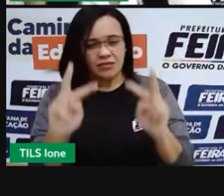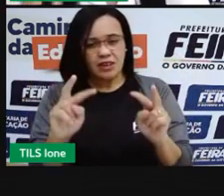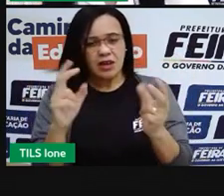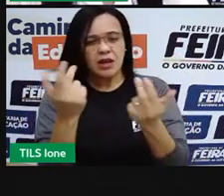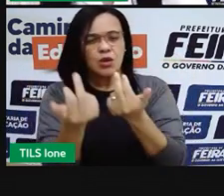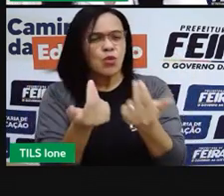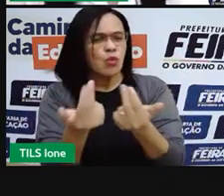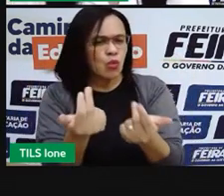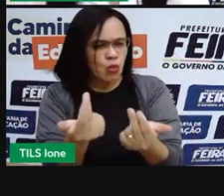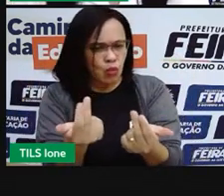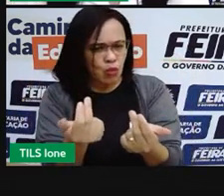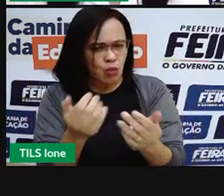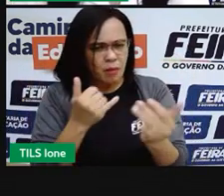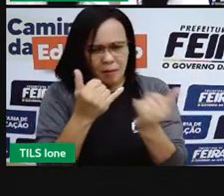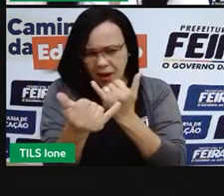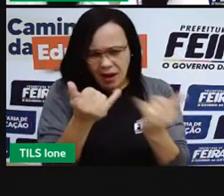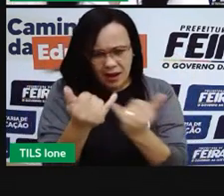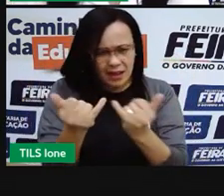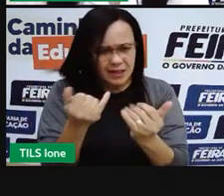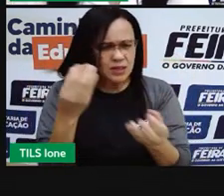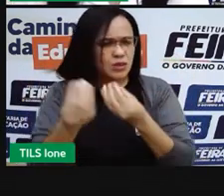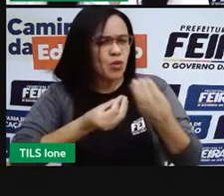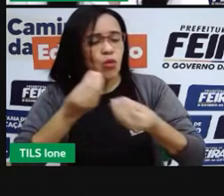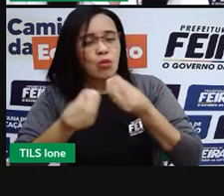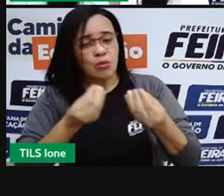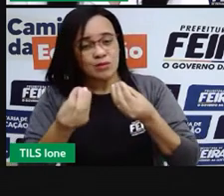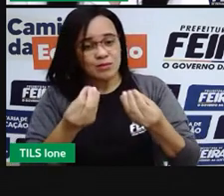Eles são parecidos?